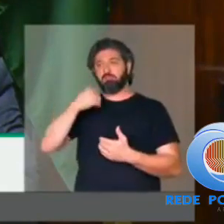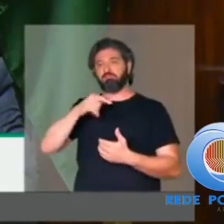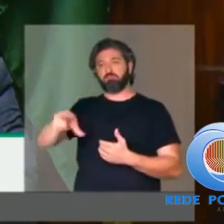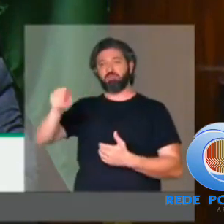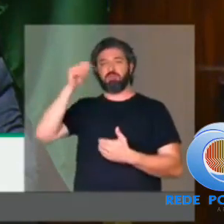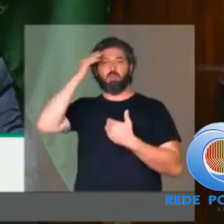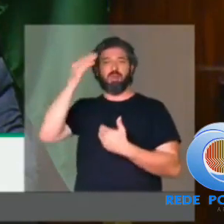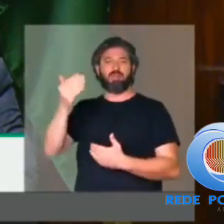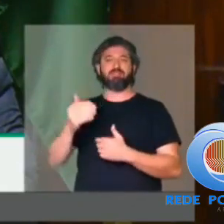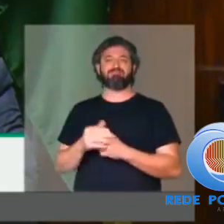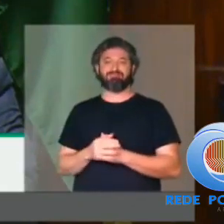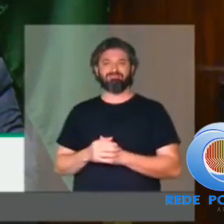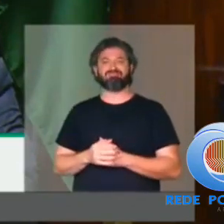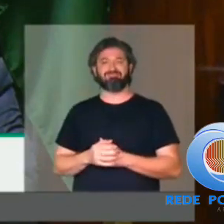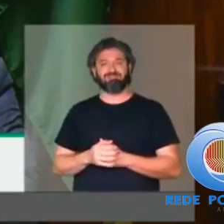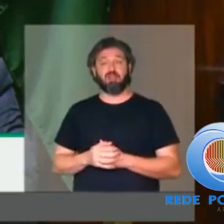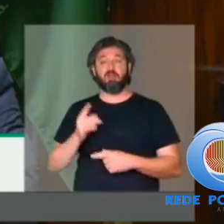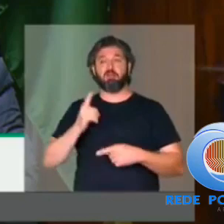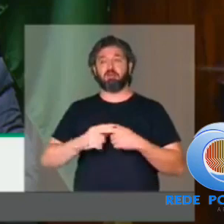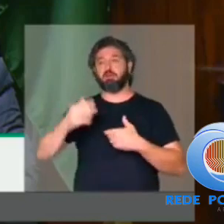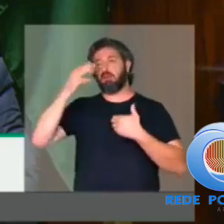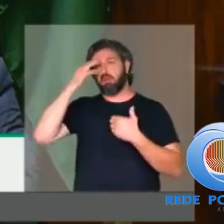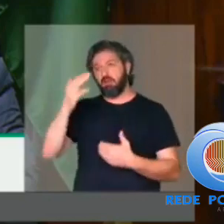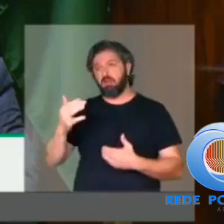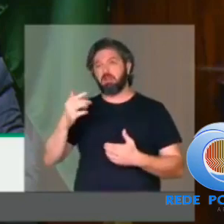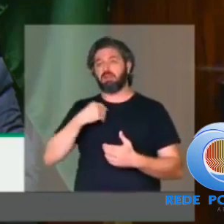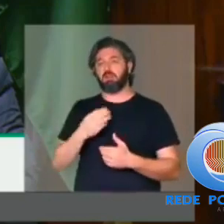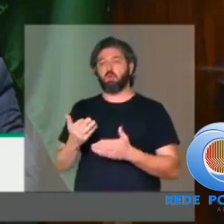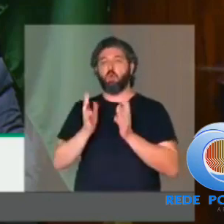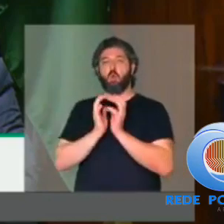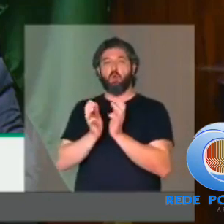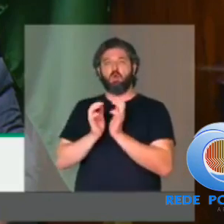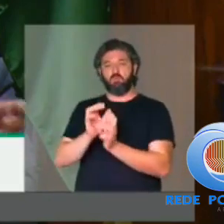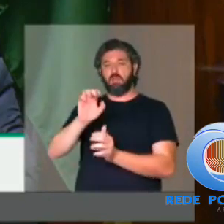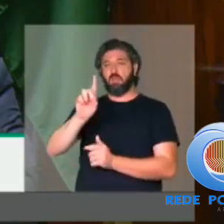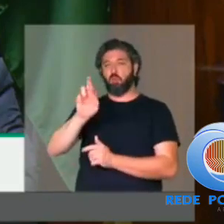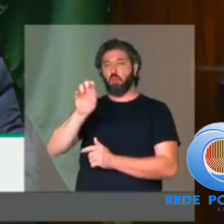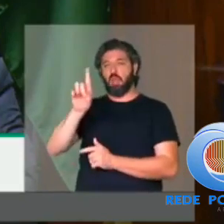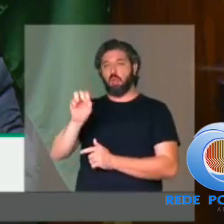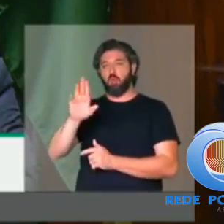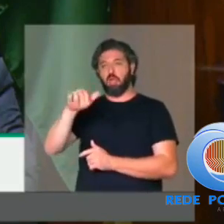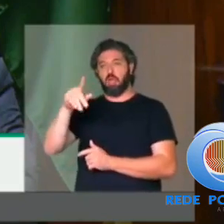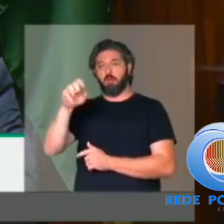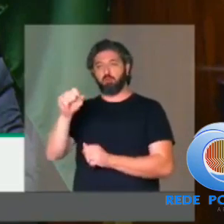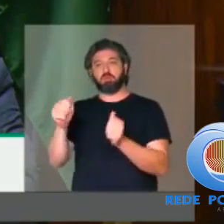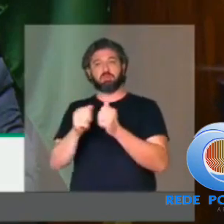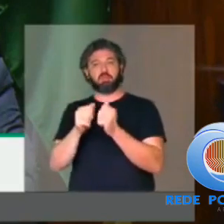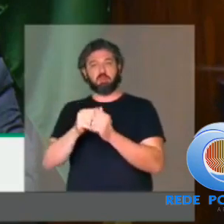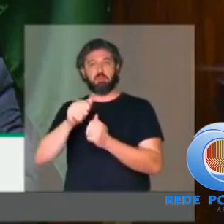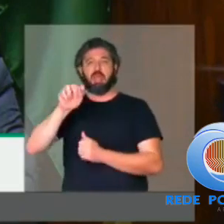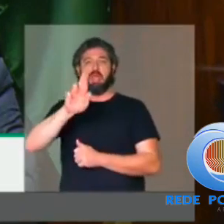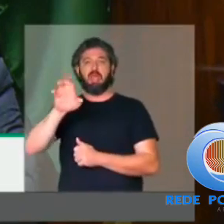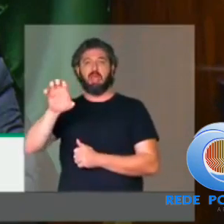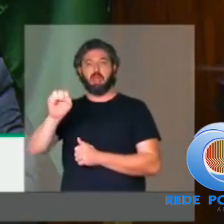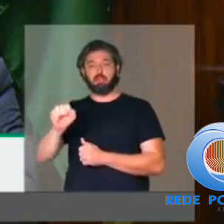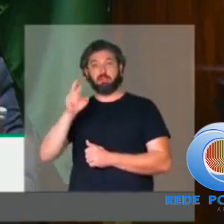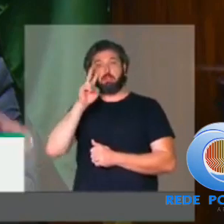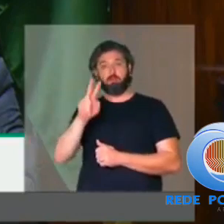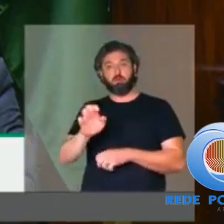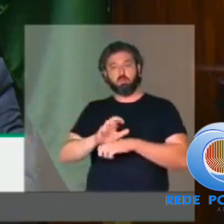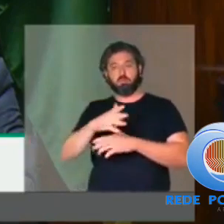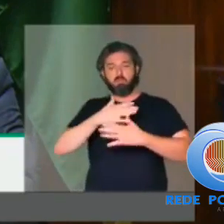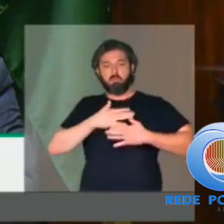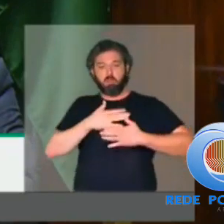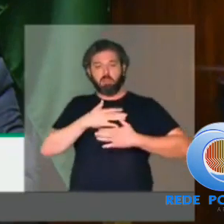eu prefiro ficar com a gratidão, Renildo. A gratidão de ter podido conviver com Eduardo Campos e com Miguel Arraes, de ter visto o nosso estado